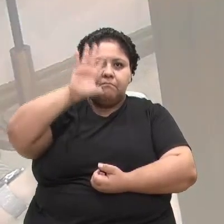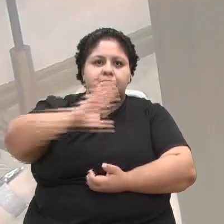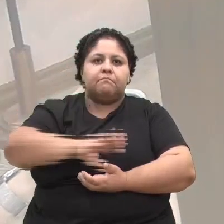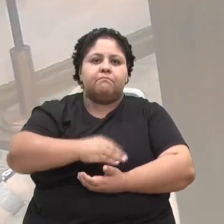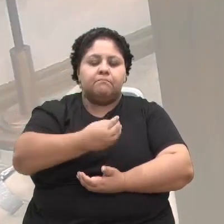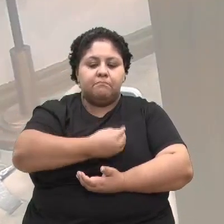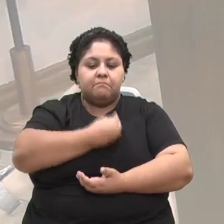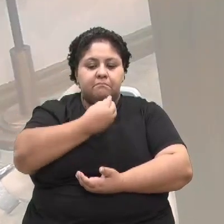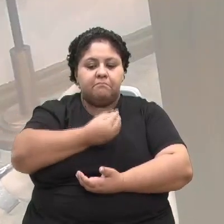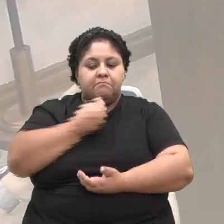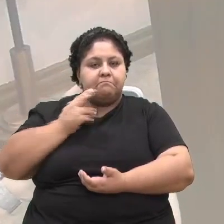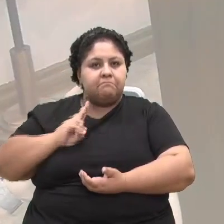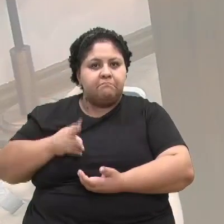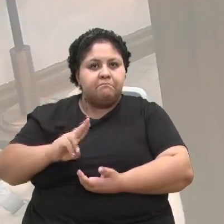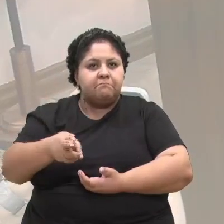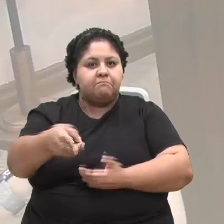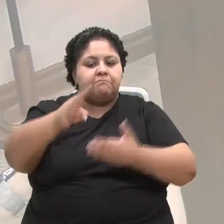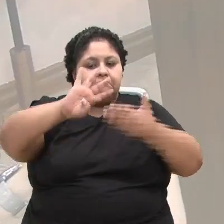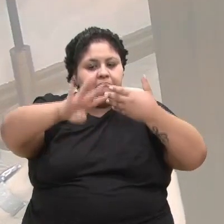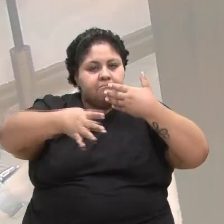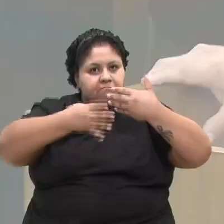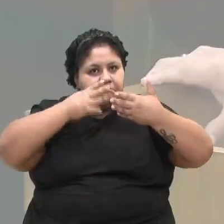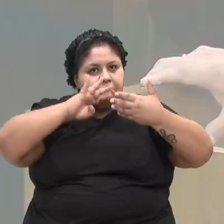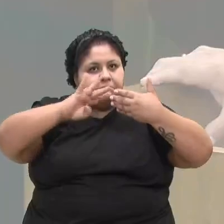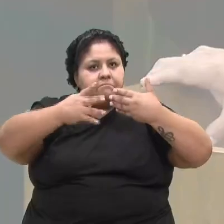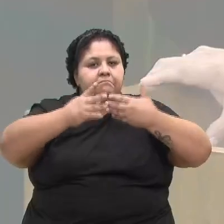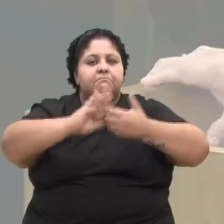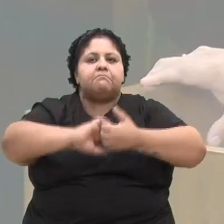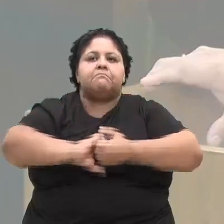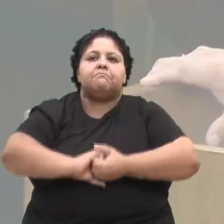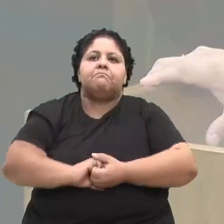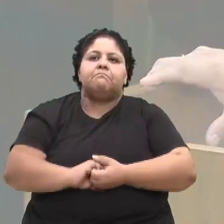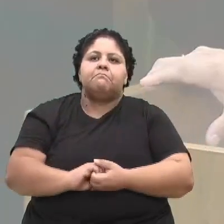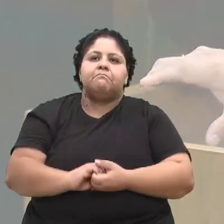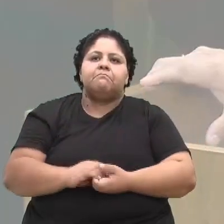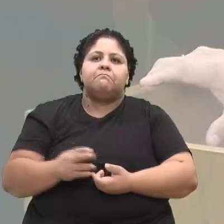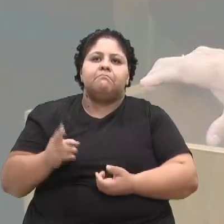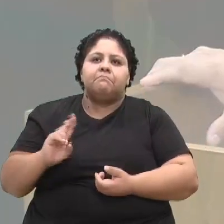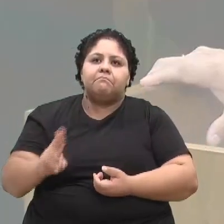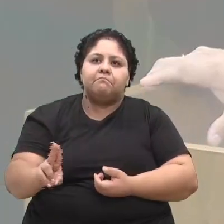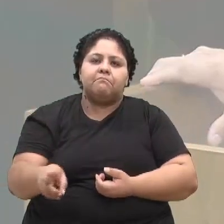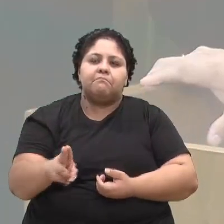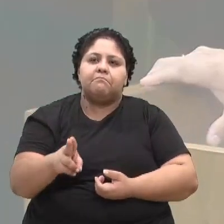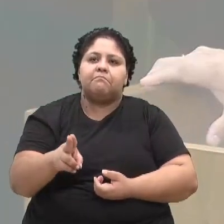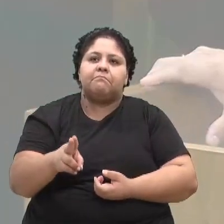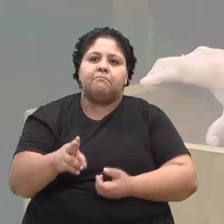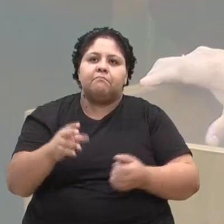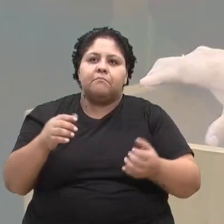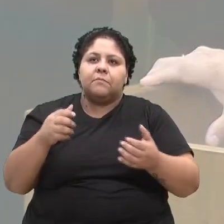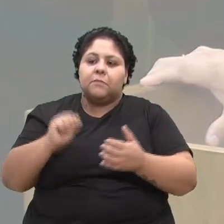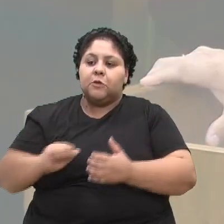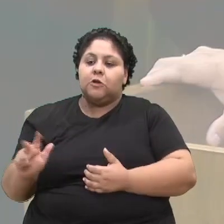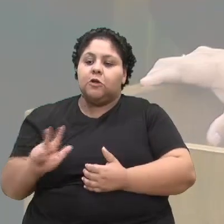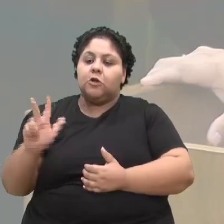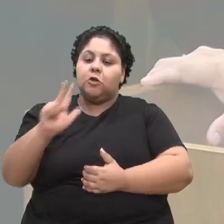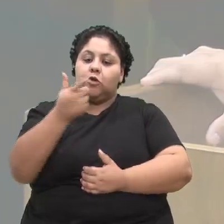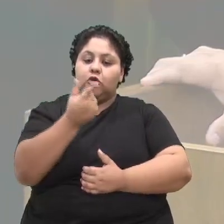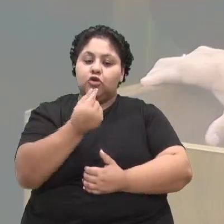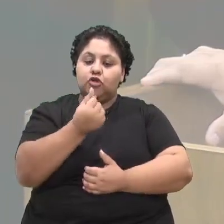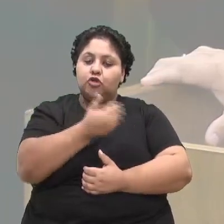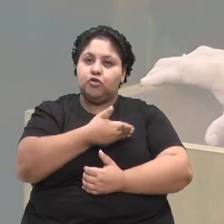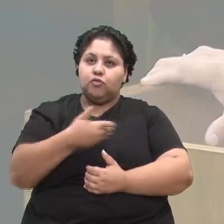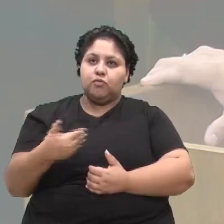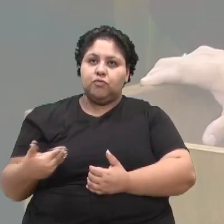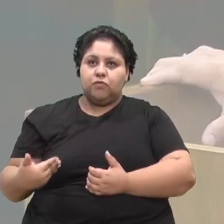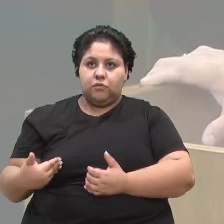que segue, transparência e sempre prestigiando e valorizando o dinheiro público, do